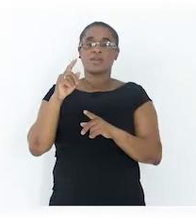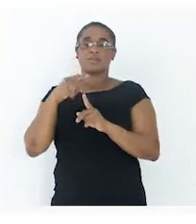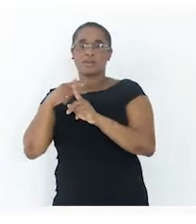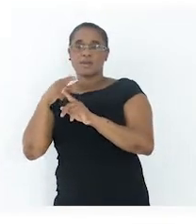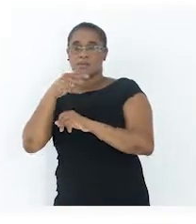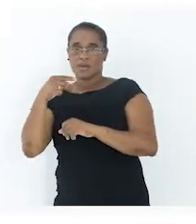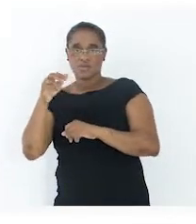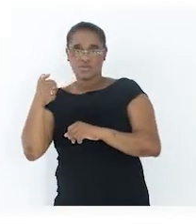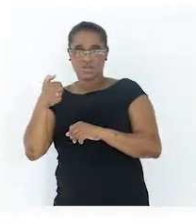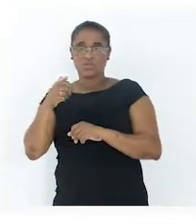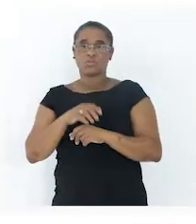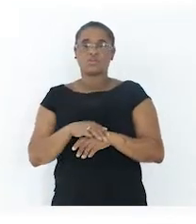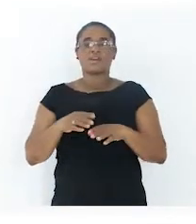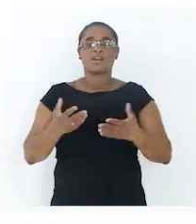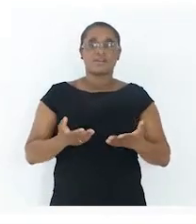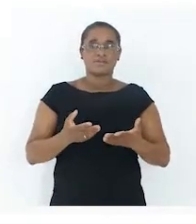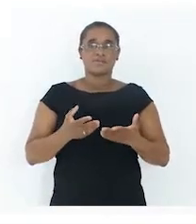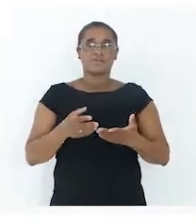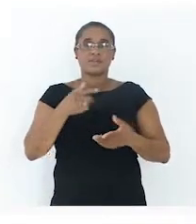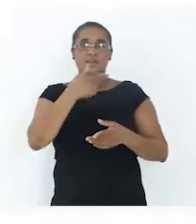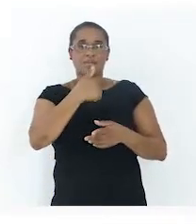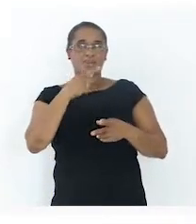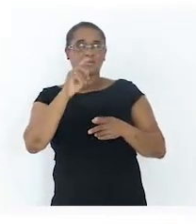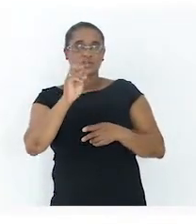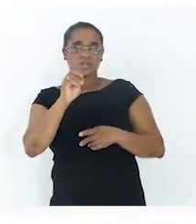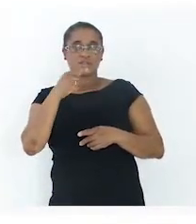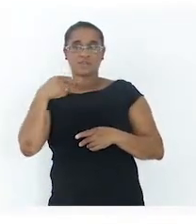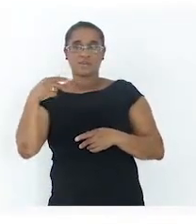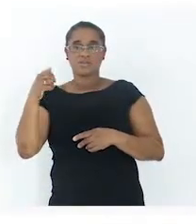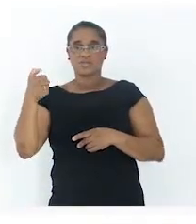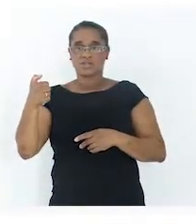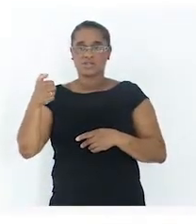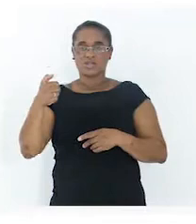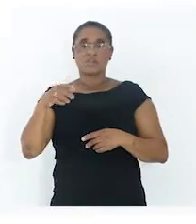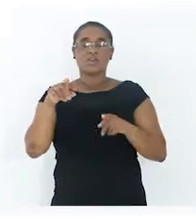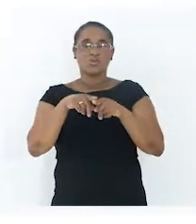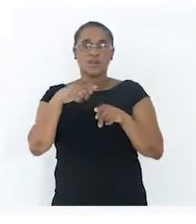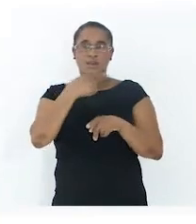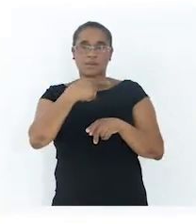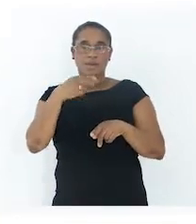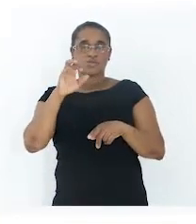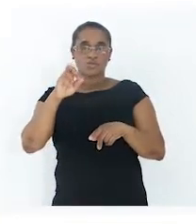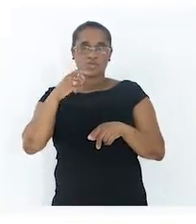3 menos 5 dá igual a menos 8. Eu vou explicar isso de uma outra forma.